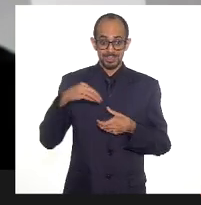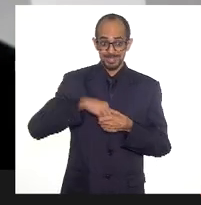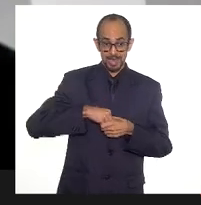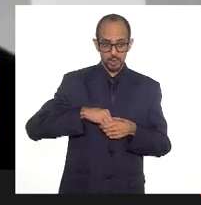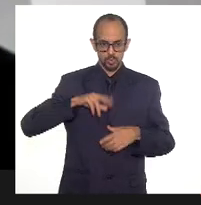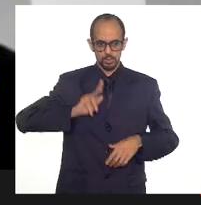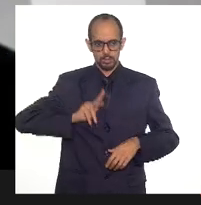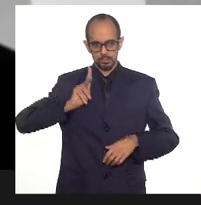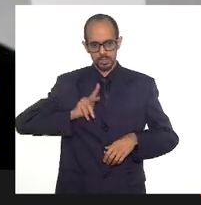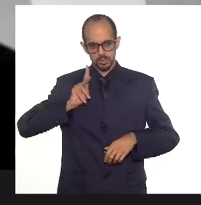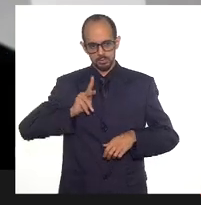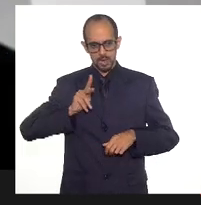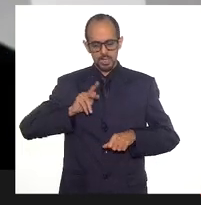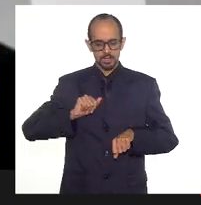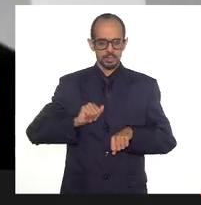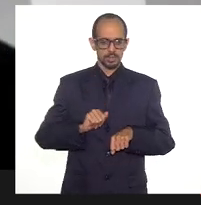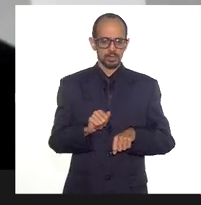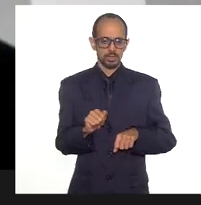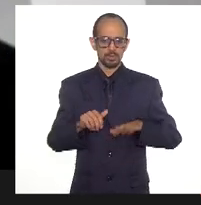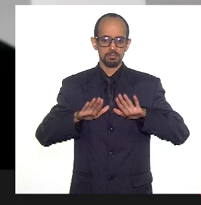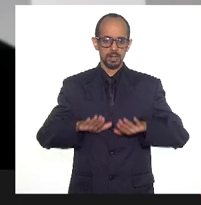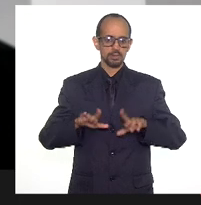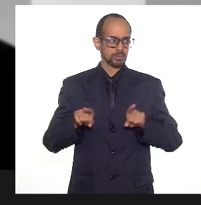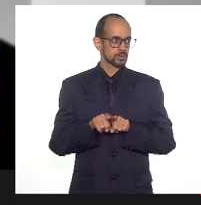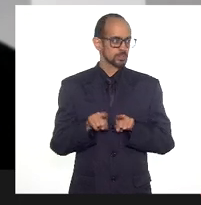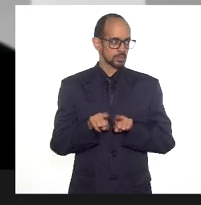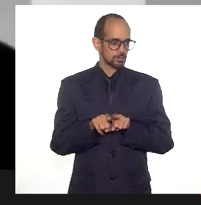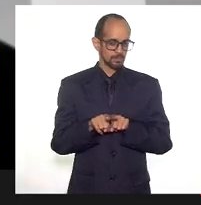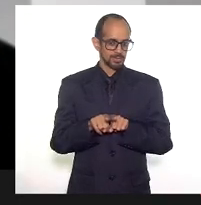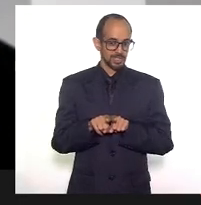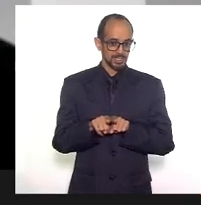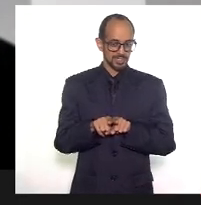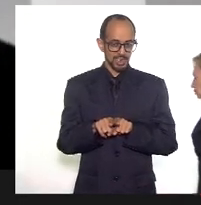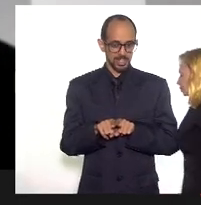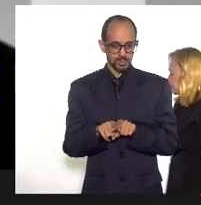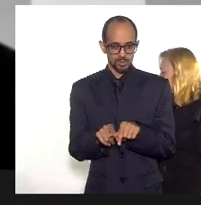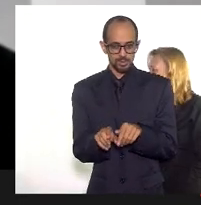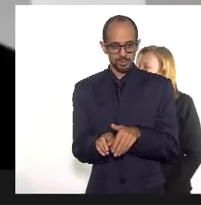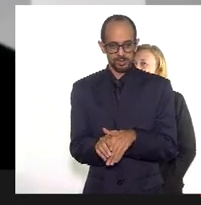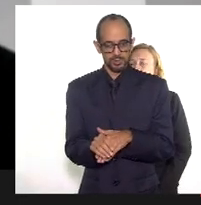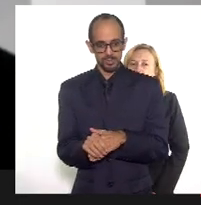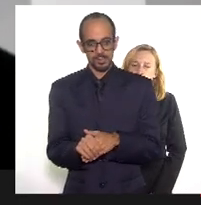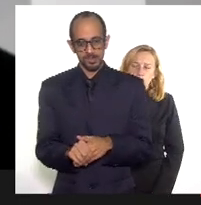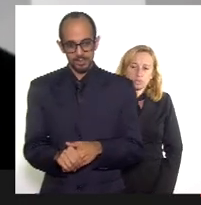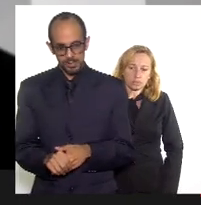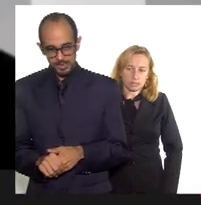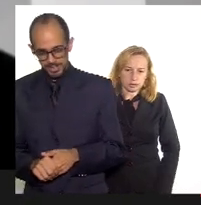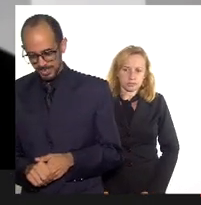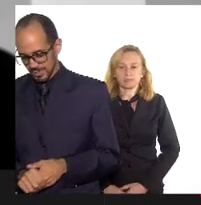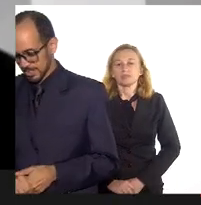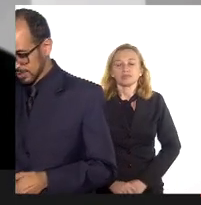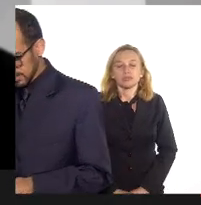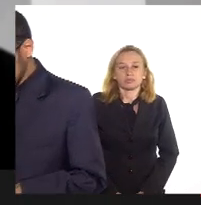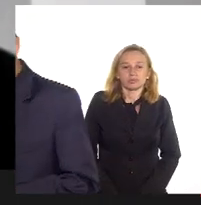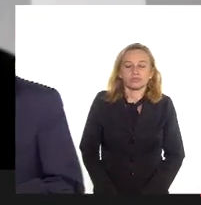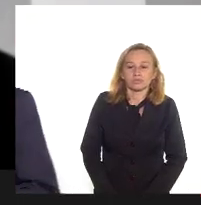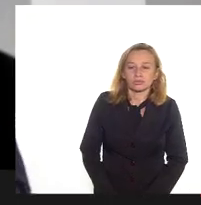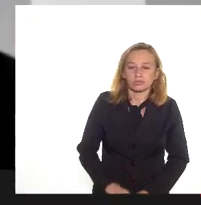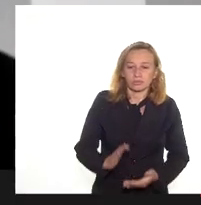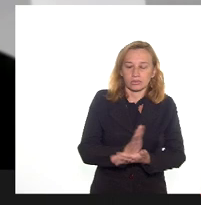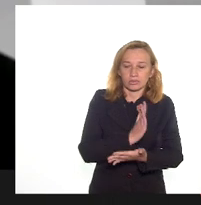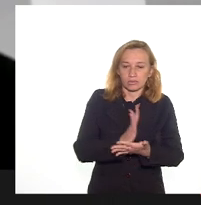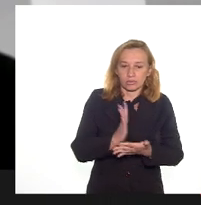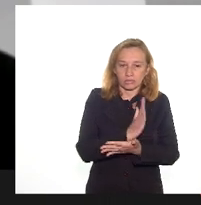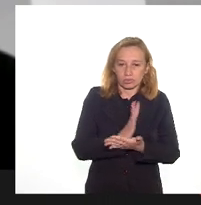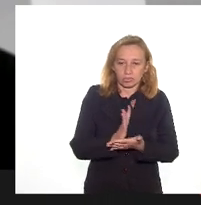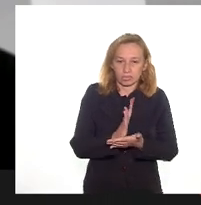operador desse setor no Brasil, né? Mas também mostrar um pouco as contradições de muitas legislações e de alguns aspectos